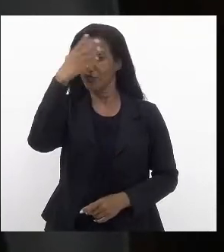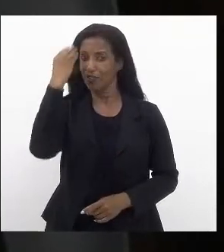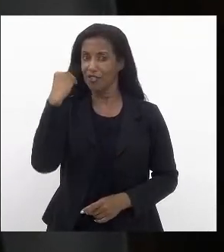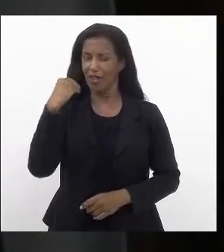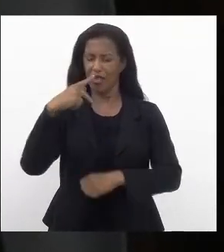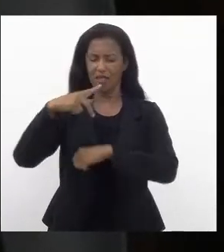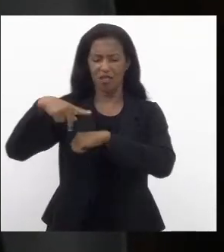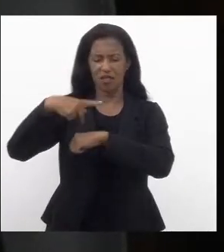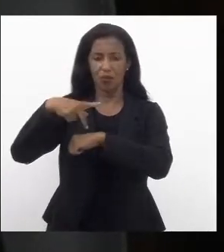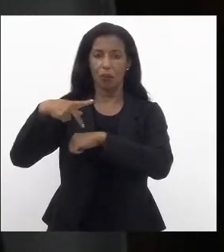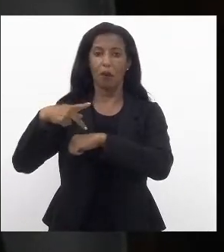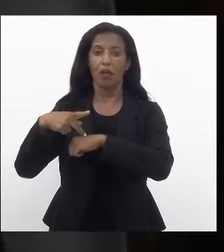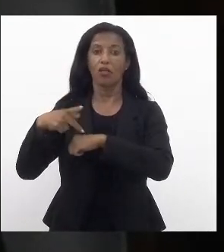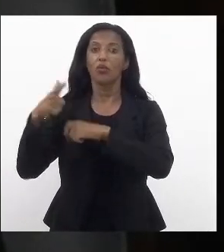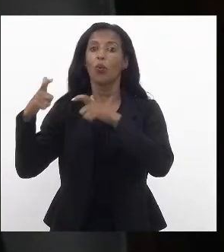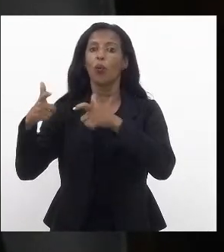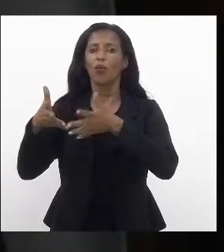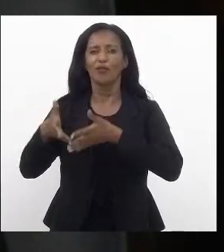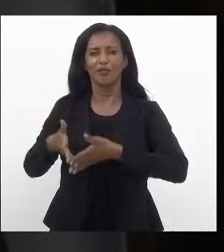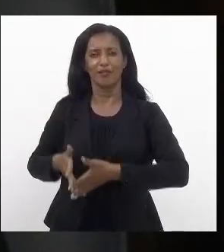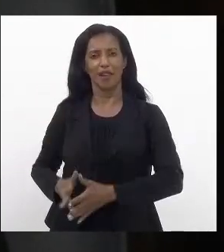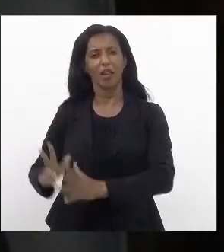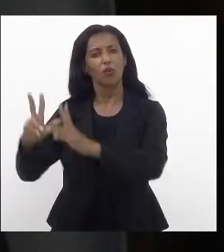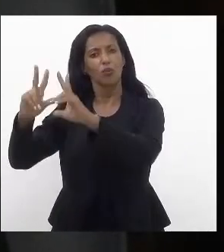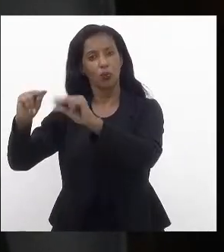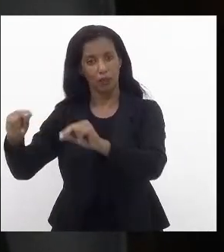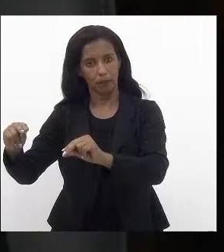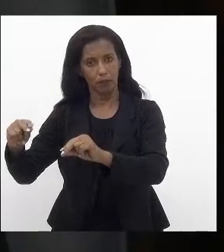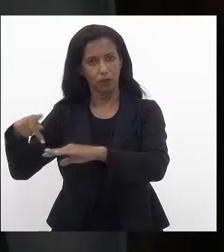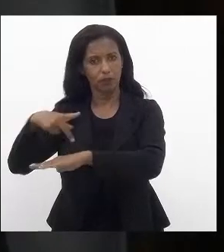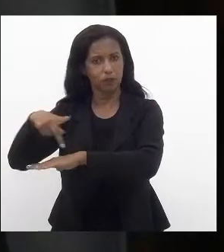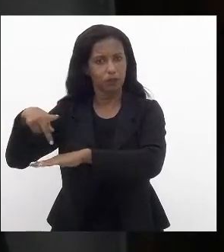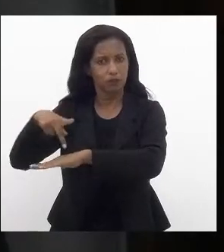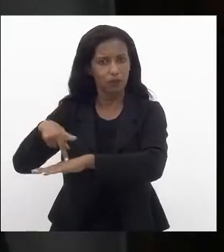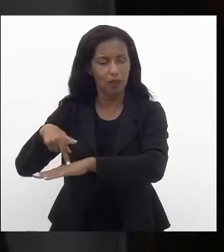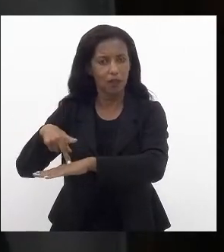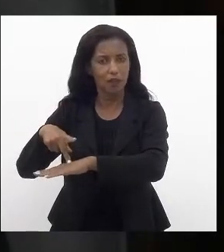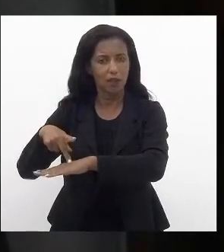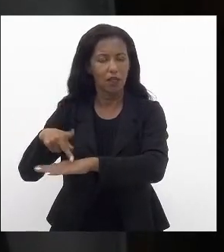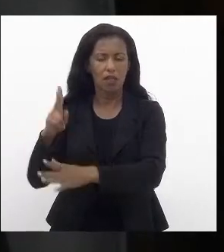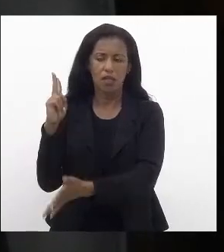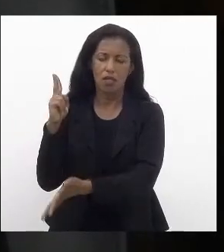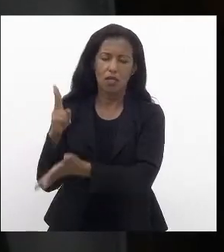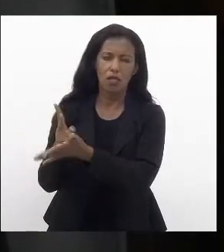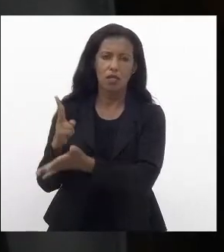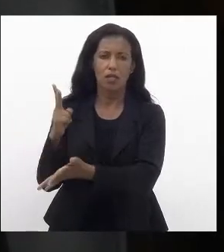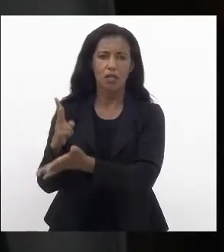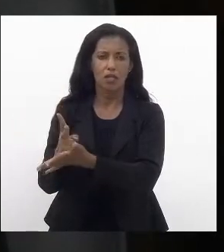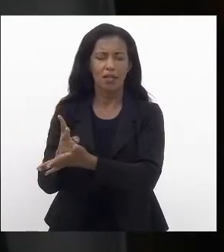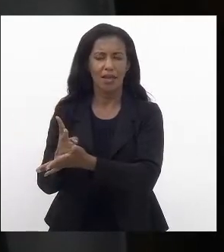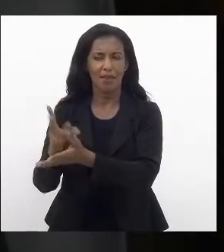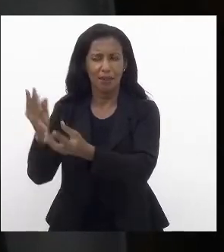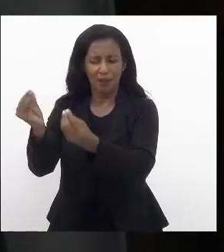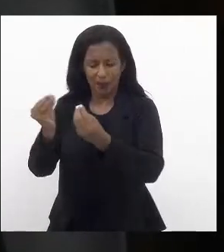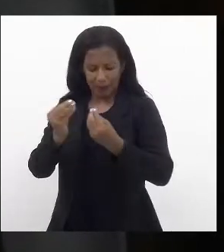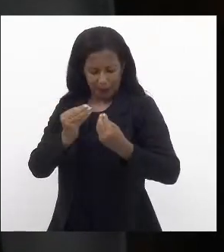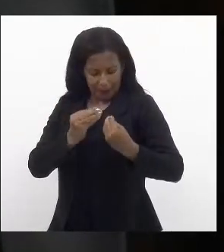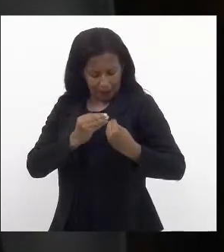do país de origem, do Líbano. Líbano está sempre em nossos